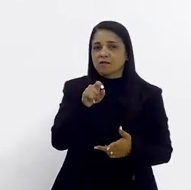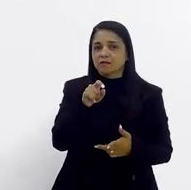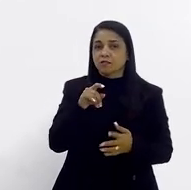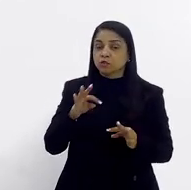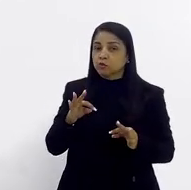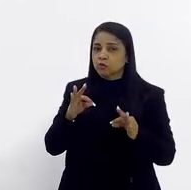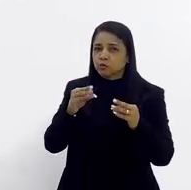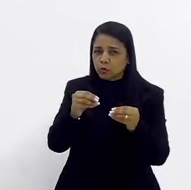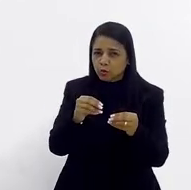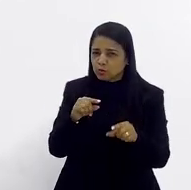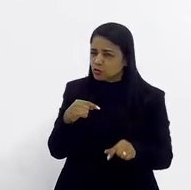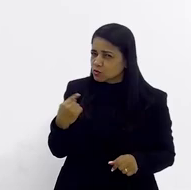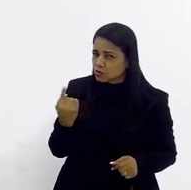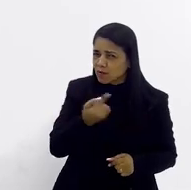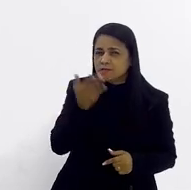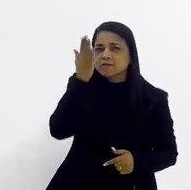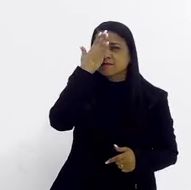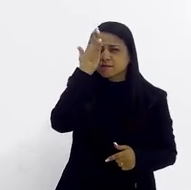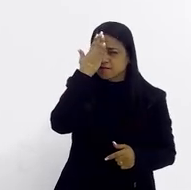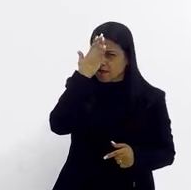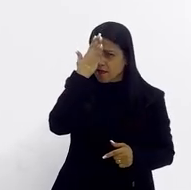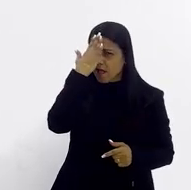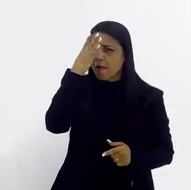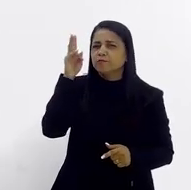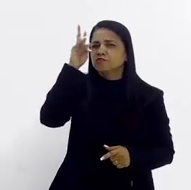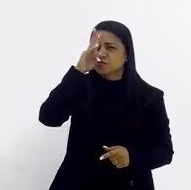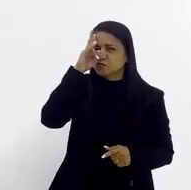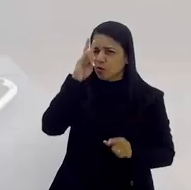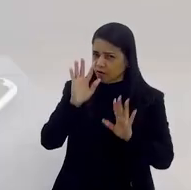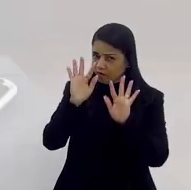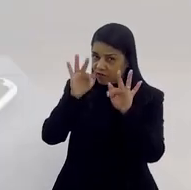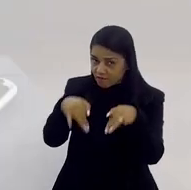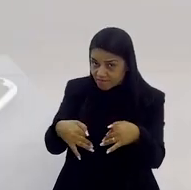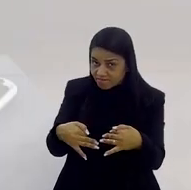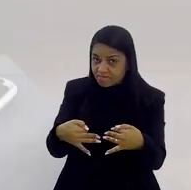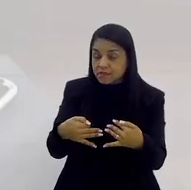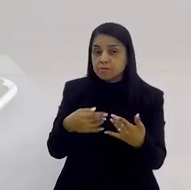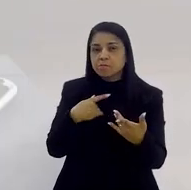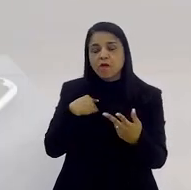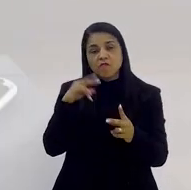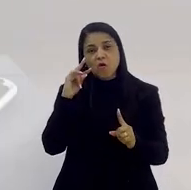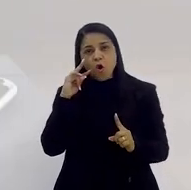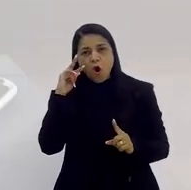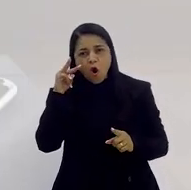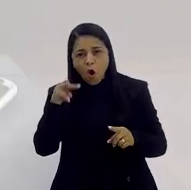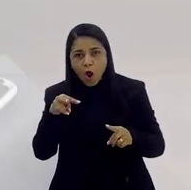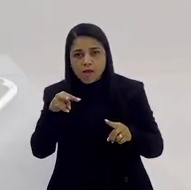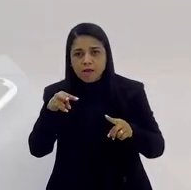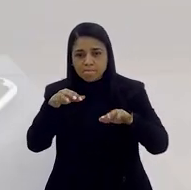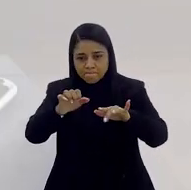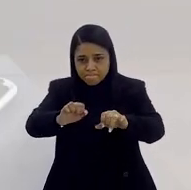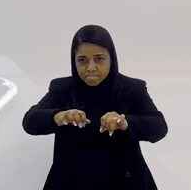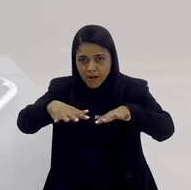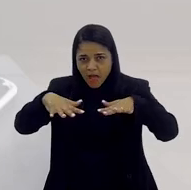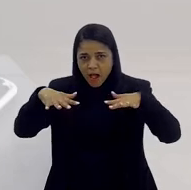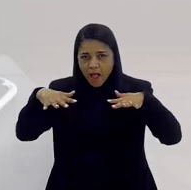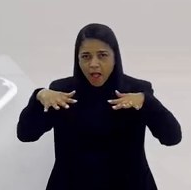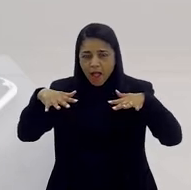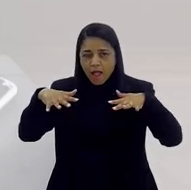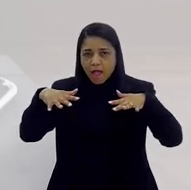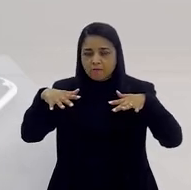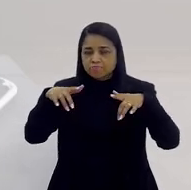me impressiona é que todos nós sabemos o fim da história né mas você olha para plateia